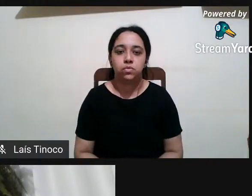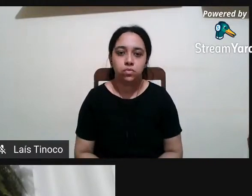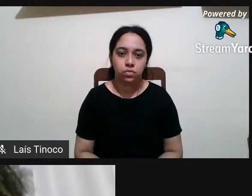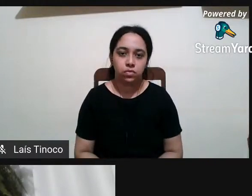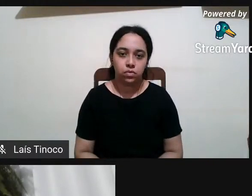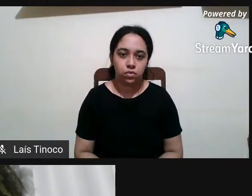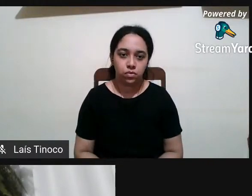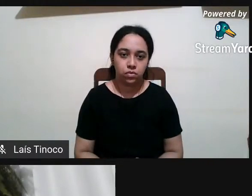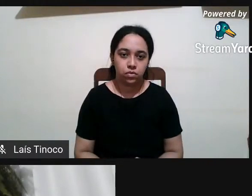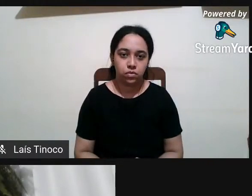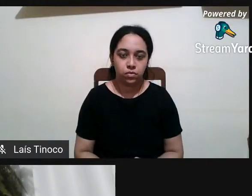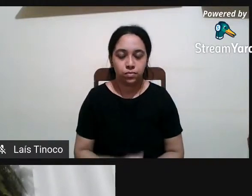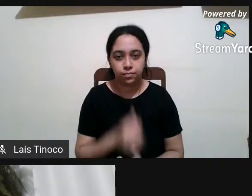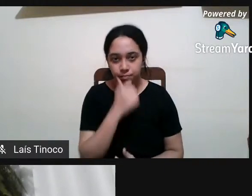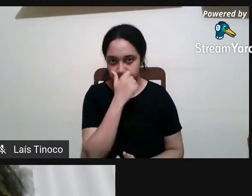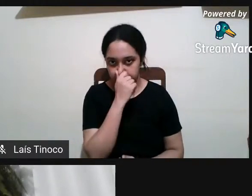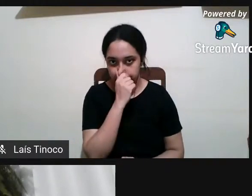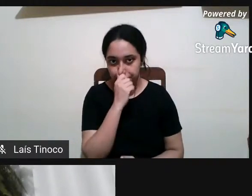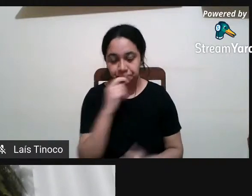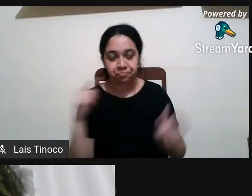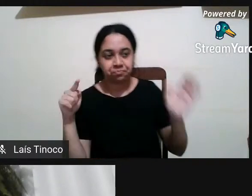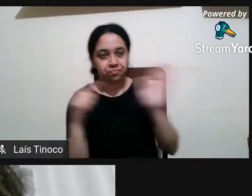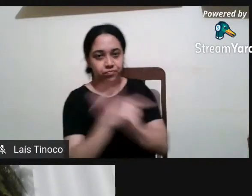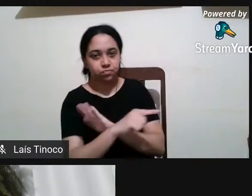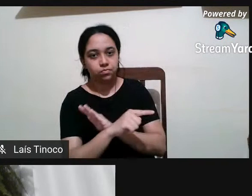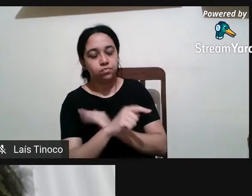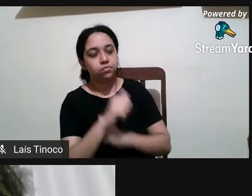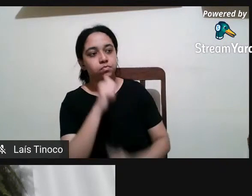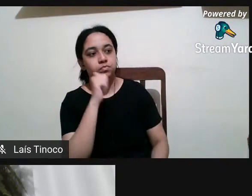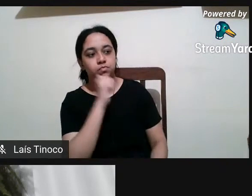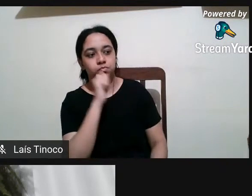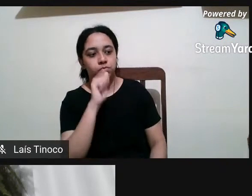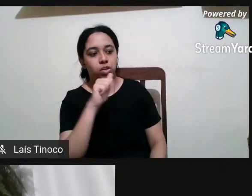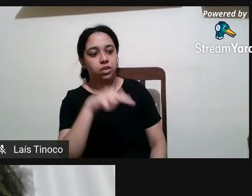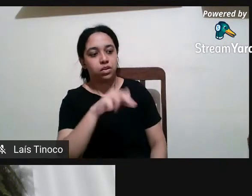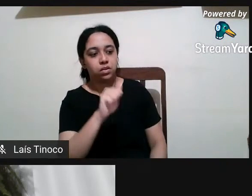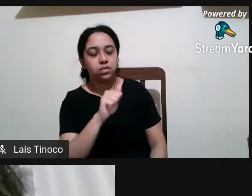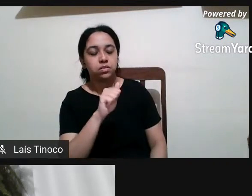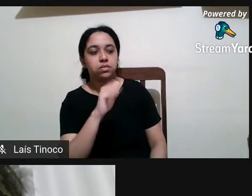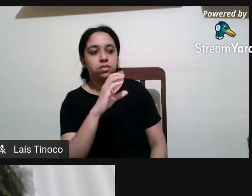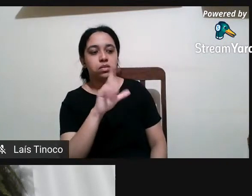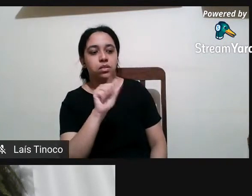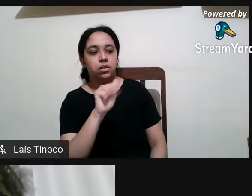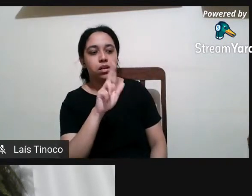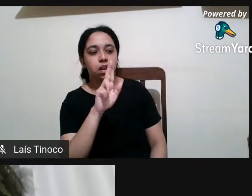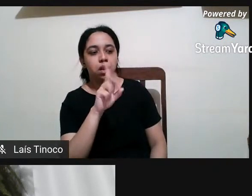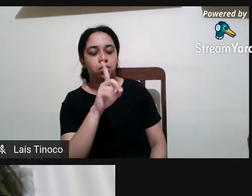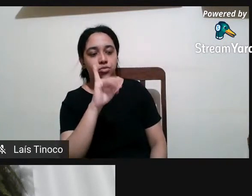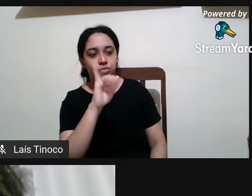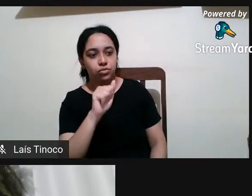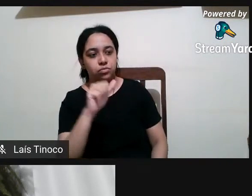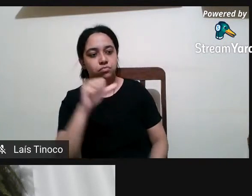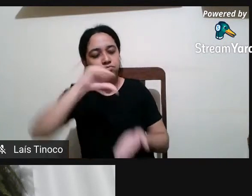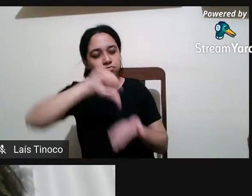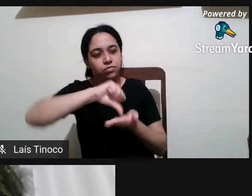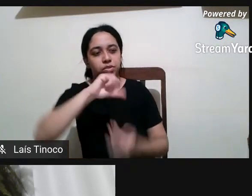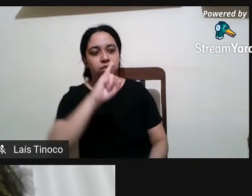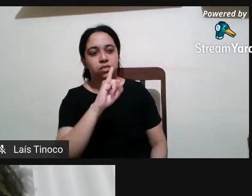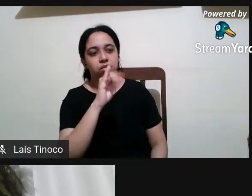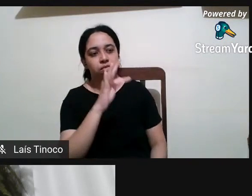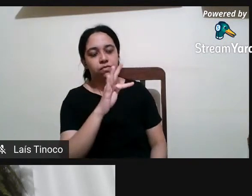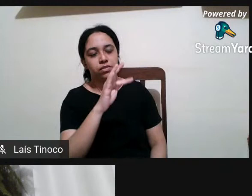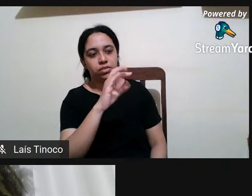Temos aqui também a pergunta da Ana Cláudia, do IFC, do campus lá de Aracati. Ela pergunta: